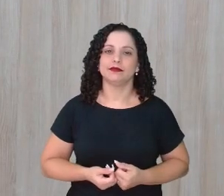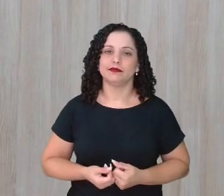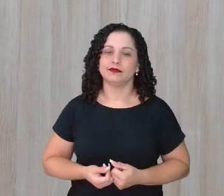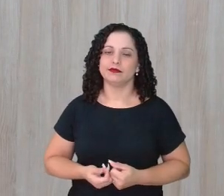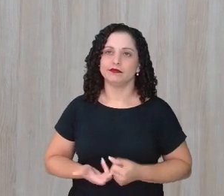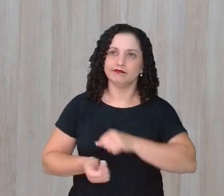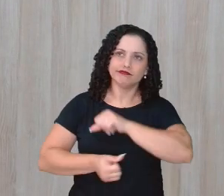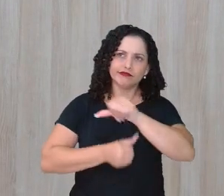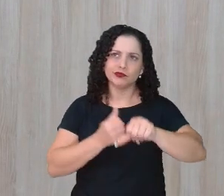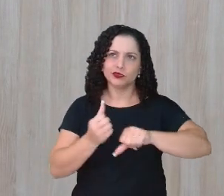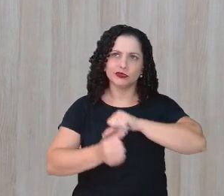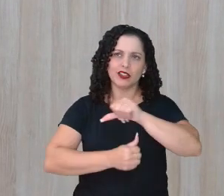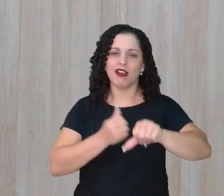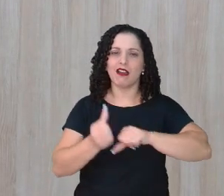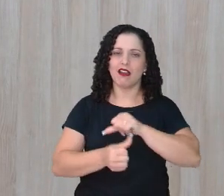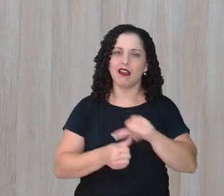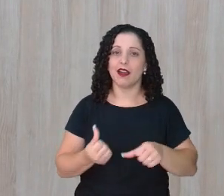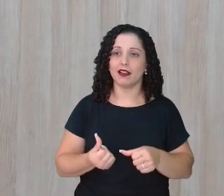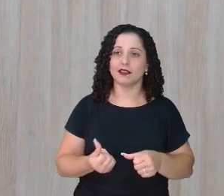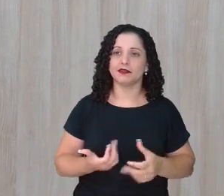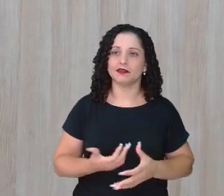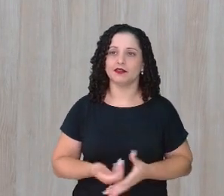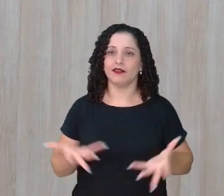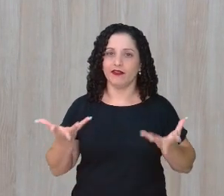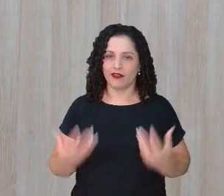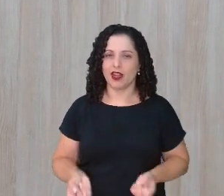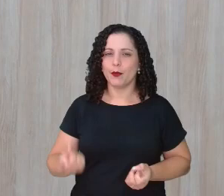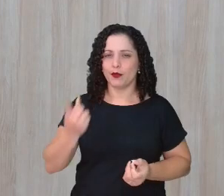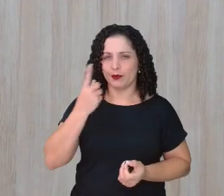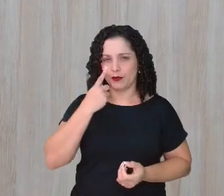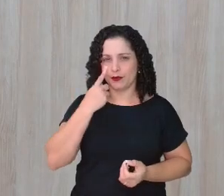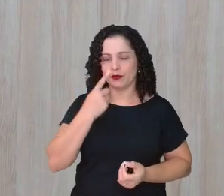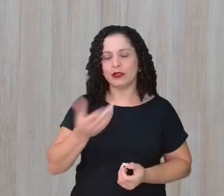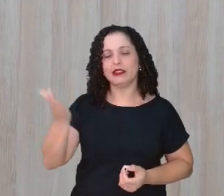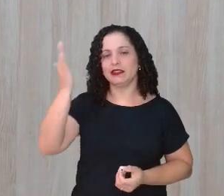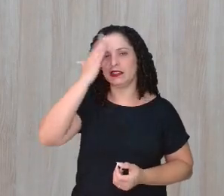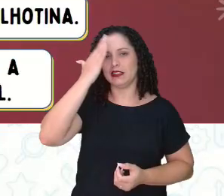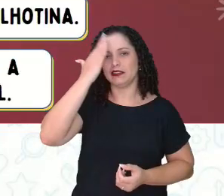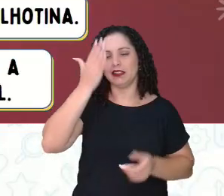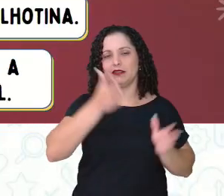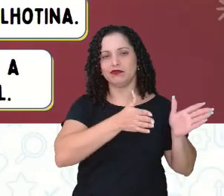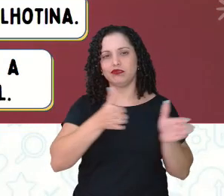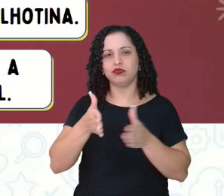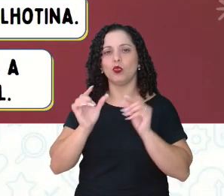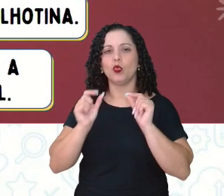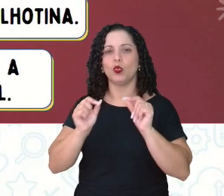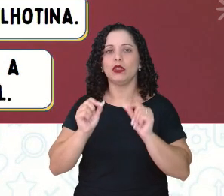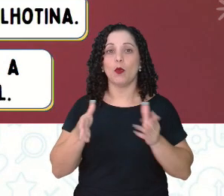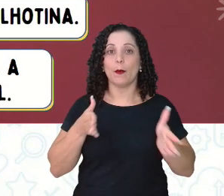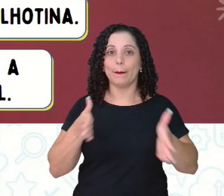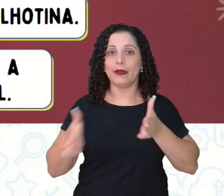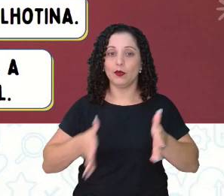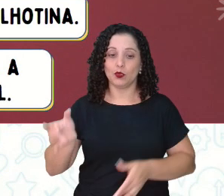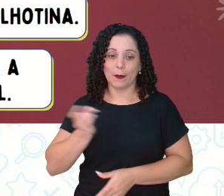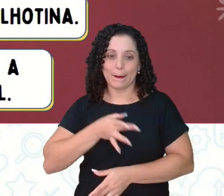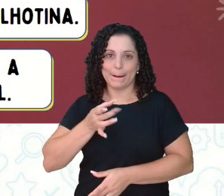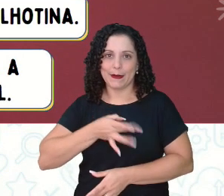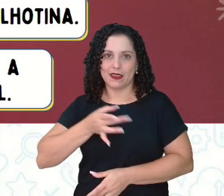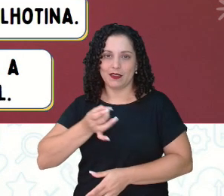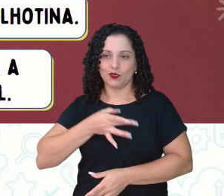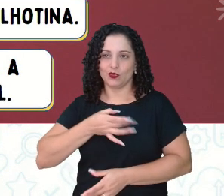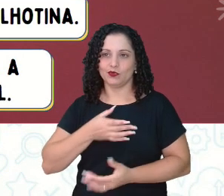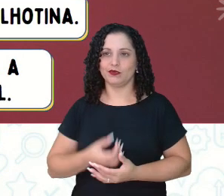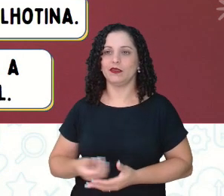não mudou também tanta coisa. Mas vamos entendendo aqui aos pouquinhos. Veja, o regime do terror. Vejam aí,